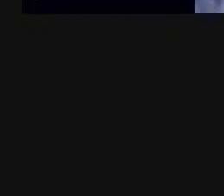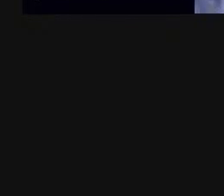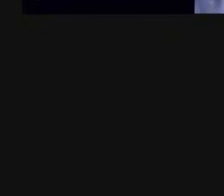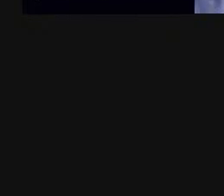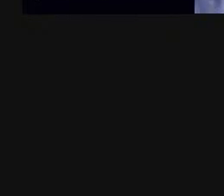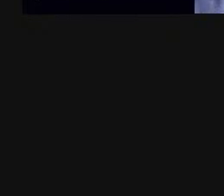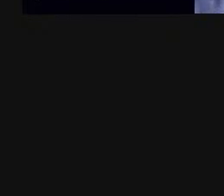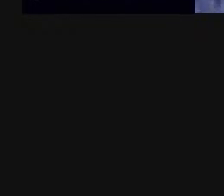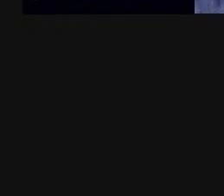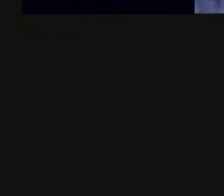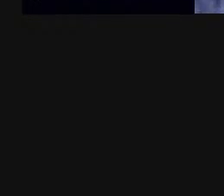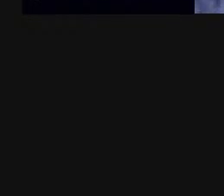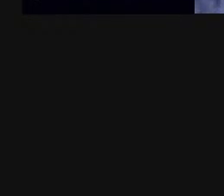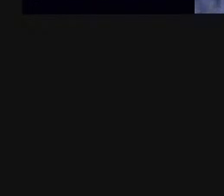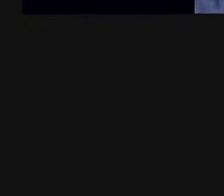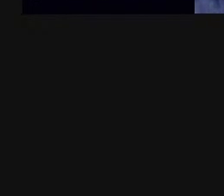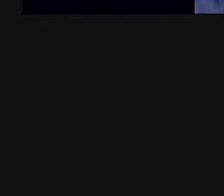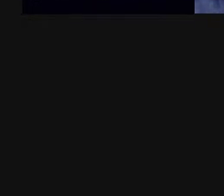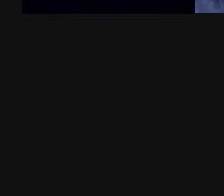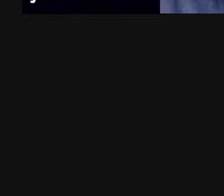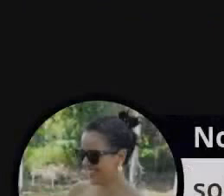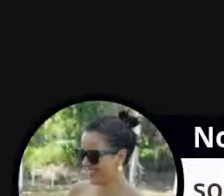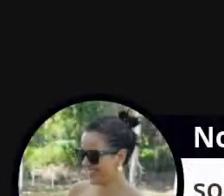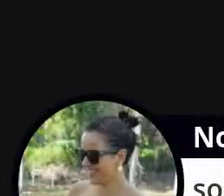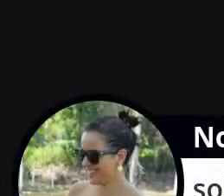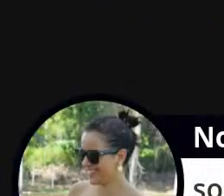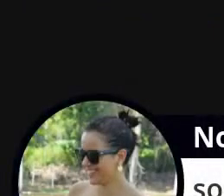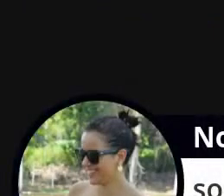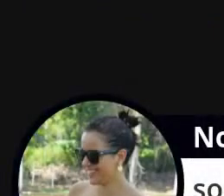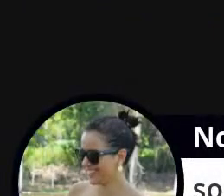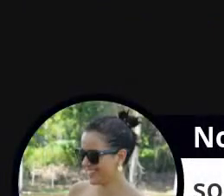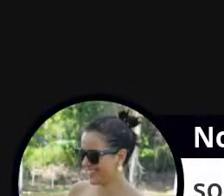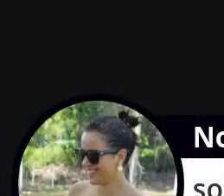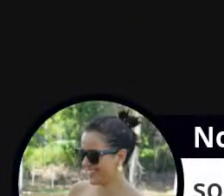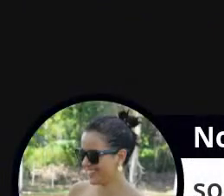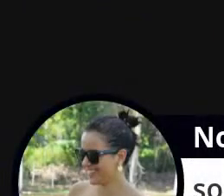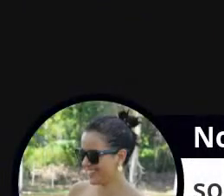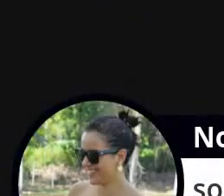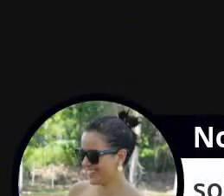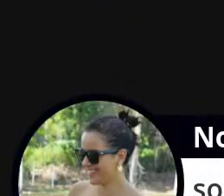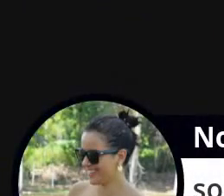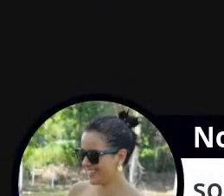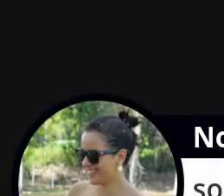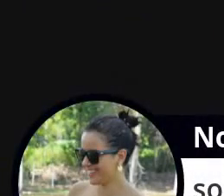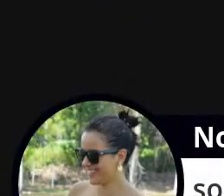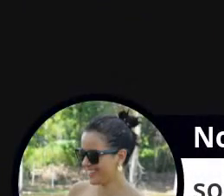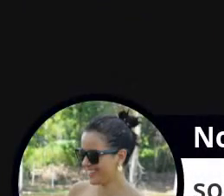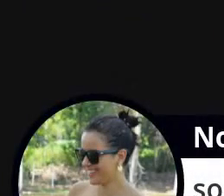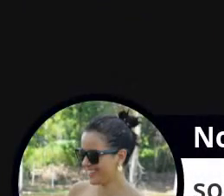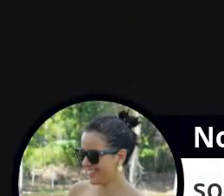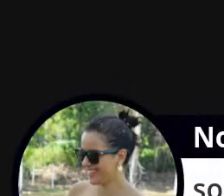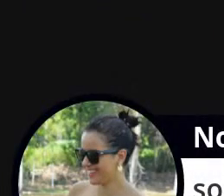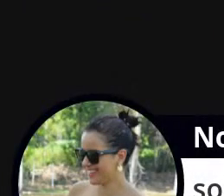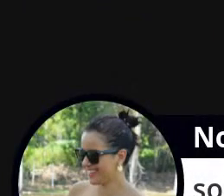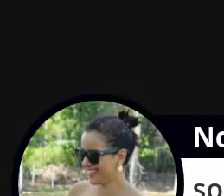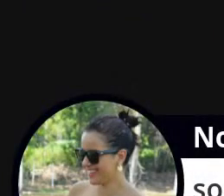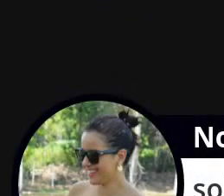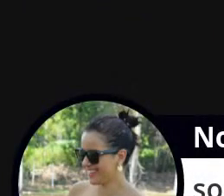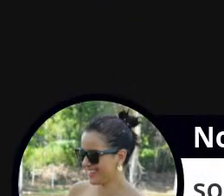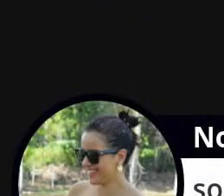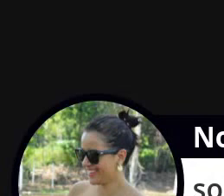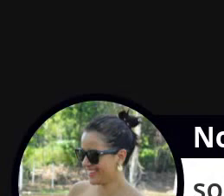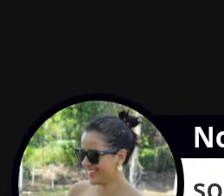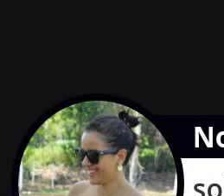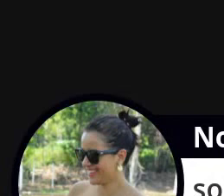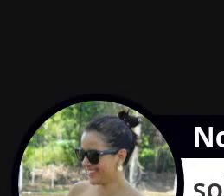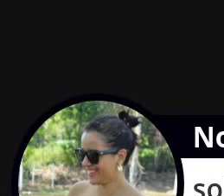E aí a Noraia falou aqui, sobre o reganho de peso em atletas, vi uma reportagem falando sobre o ganho excessivo de peso, né,